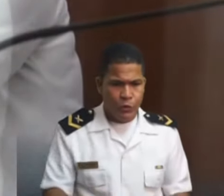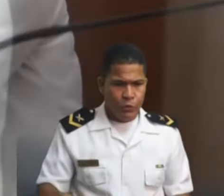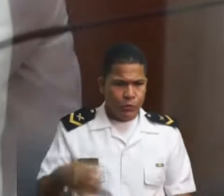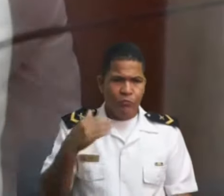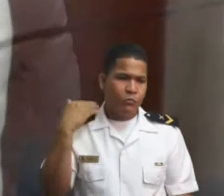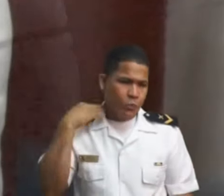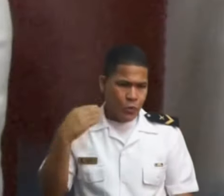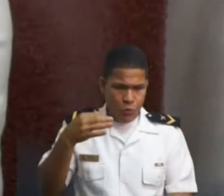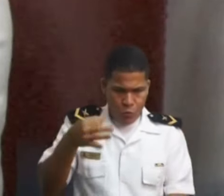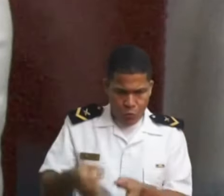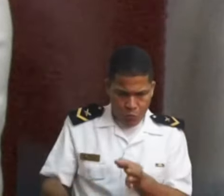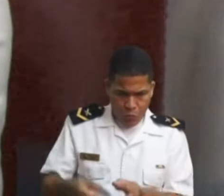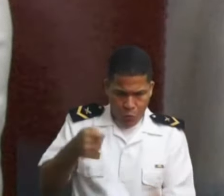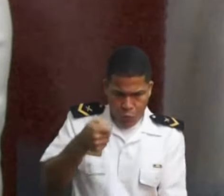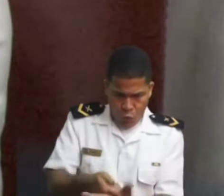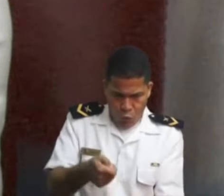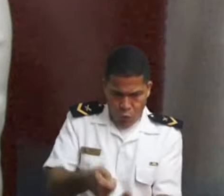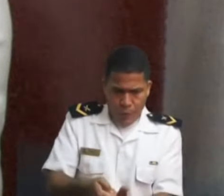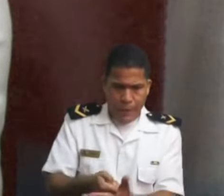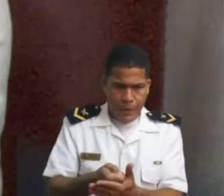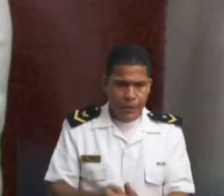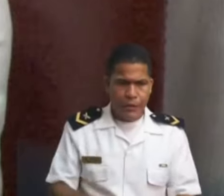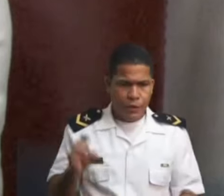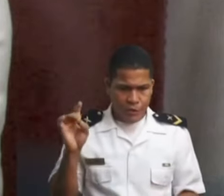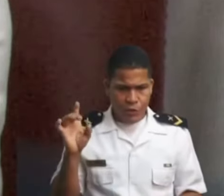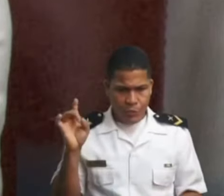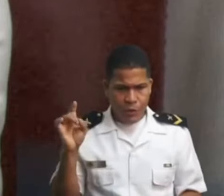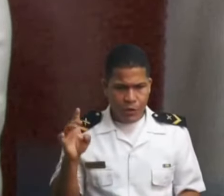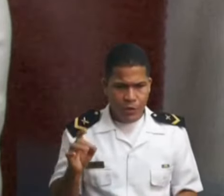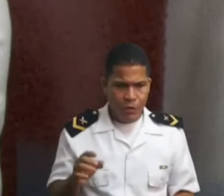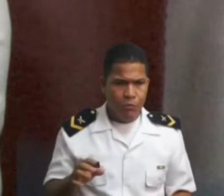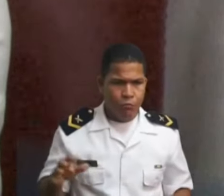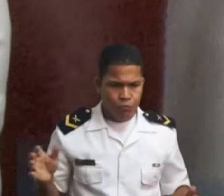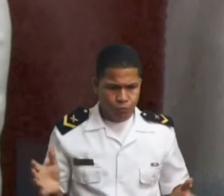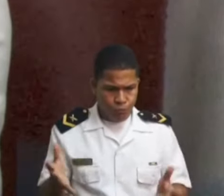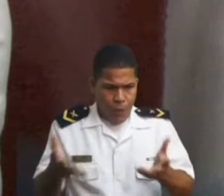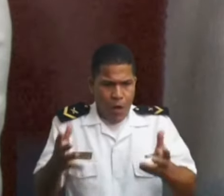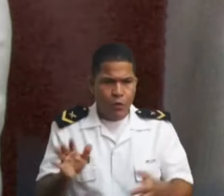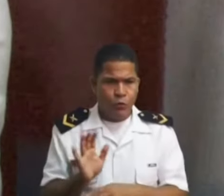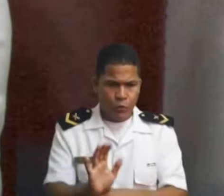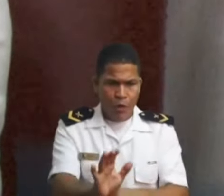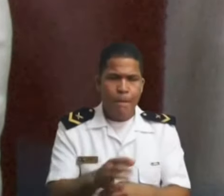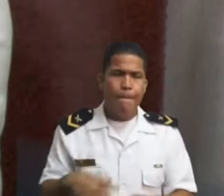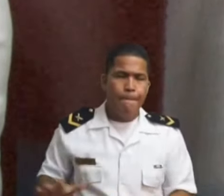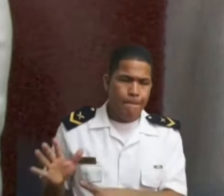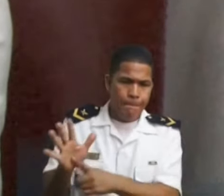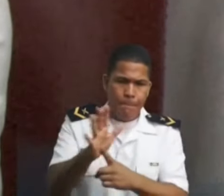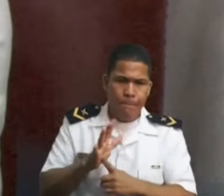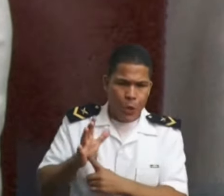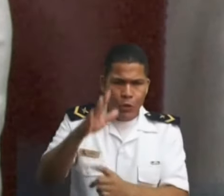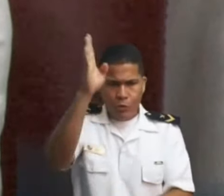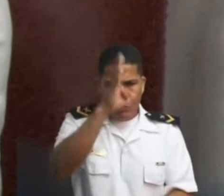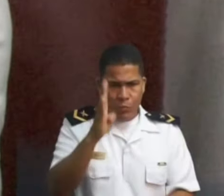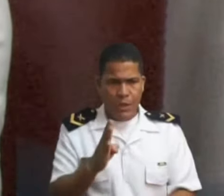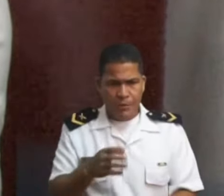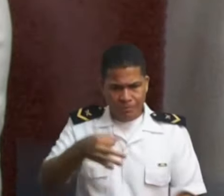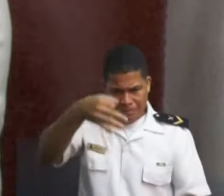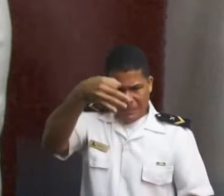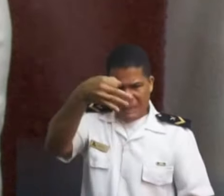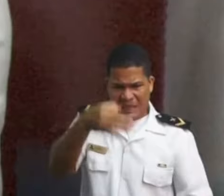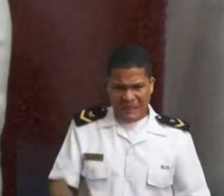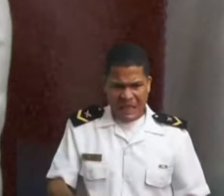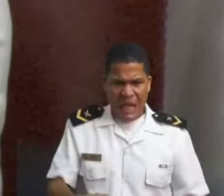visão constitucional e em prol da segurança marítima, demonstra que nosso país está no rumo certo do